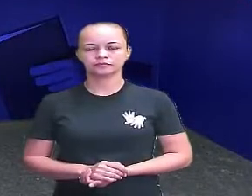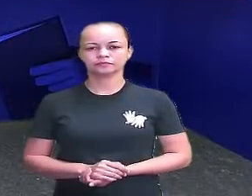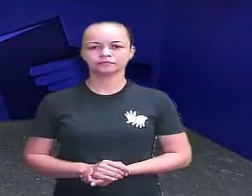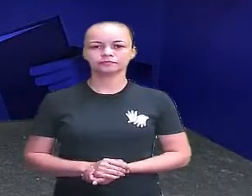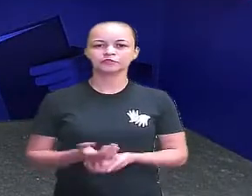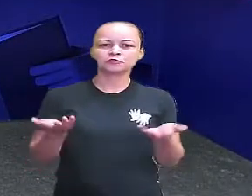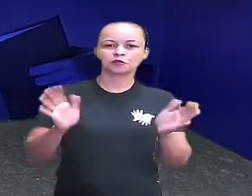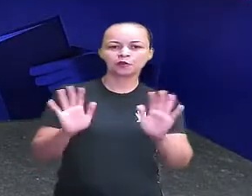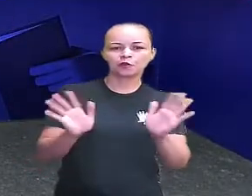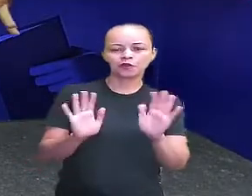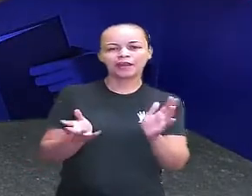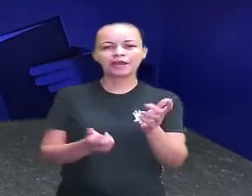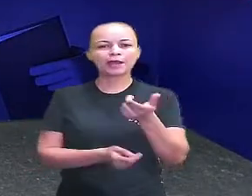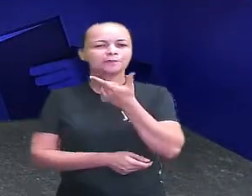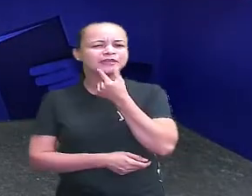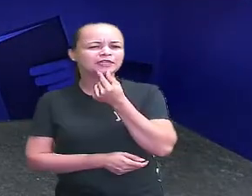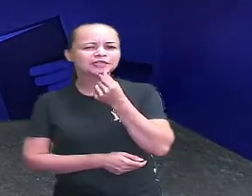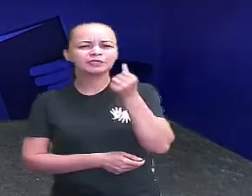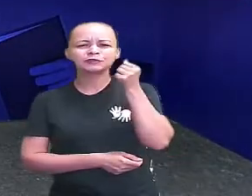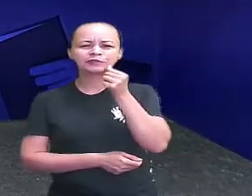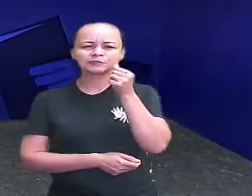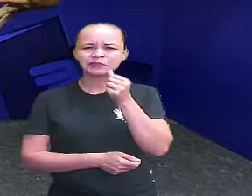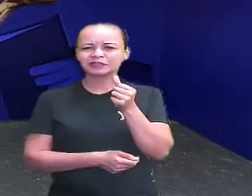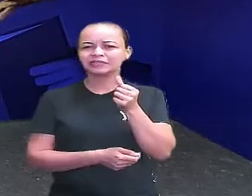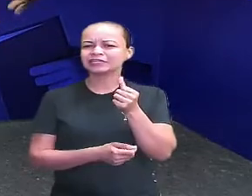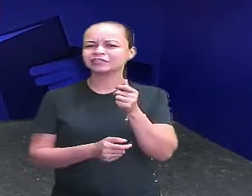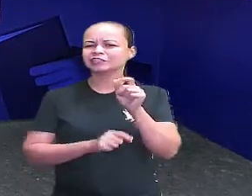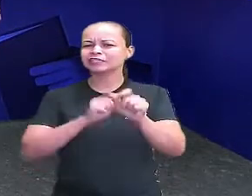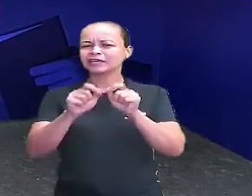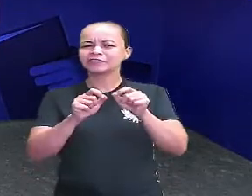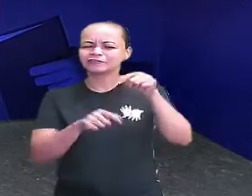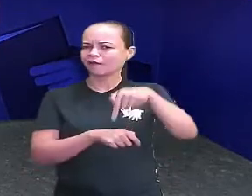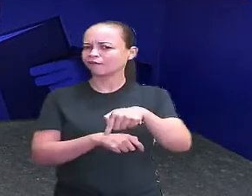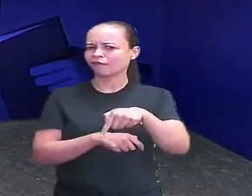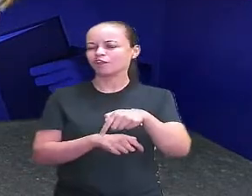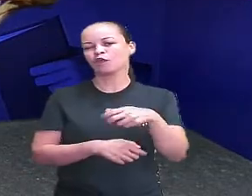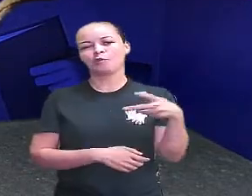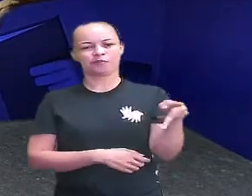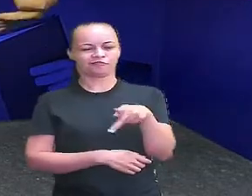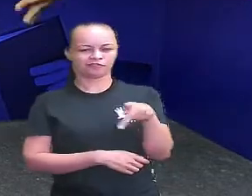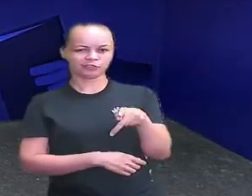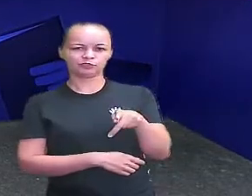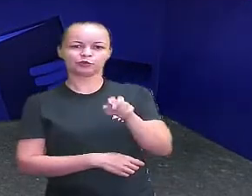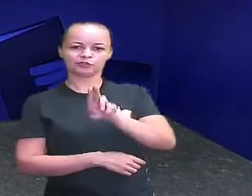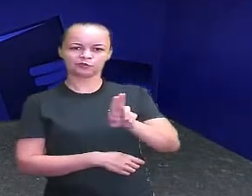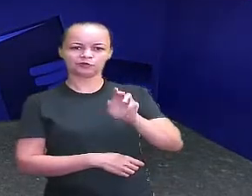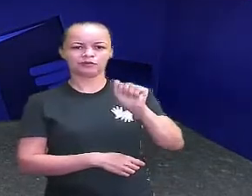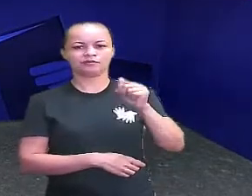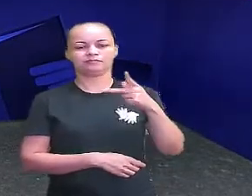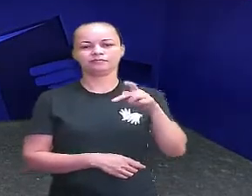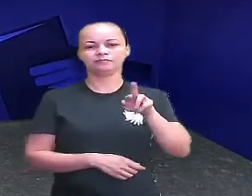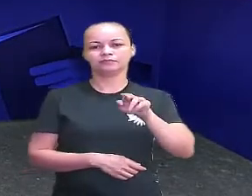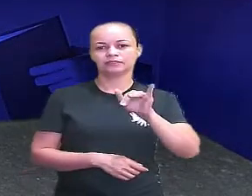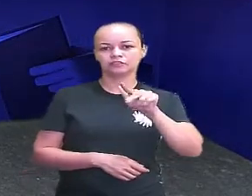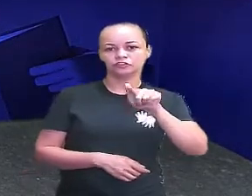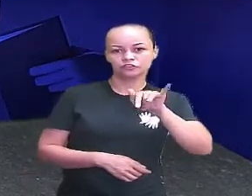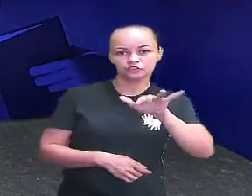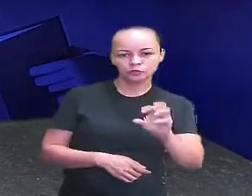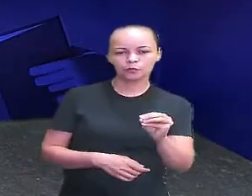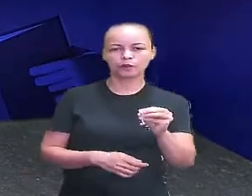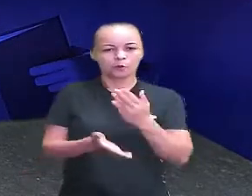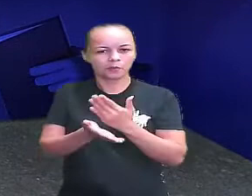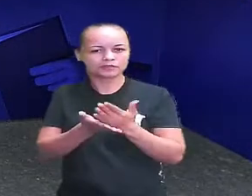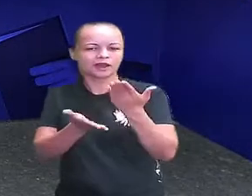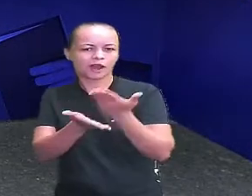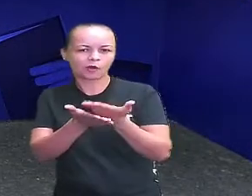Salve, salve, aluna e aluno. Quem é que está aqui na área? Professor Aprígio, para dar início a mais uma aula nossa hoje, que vai